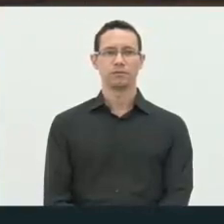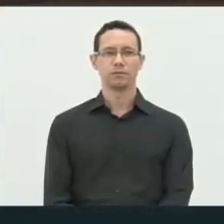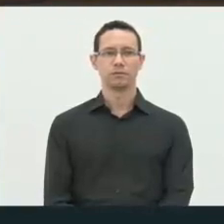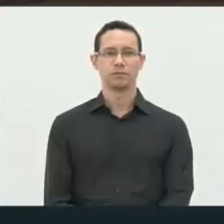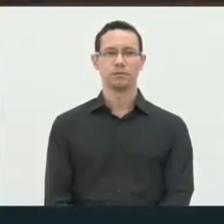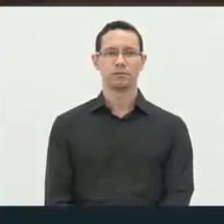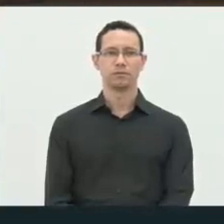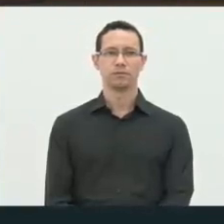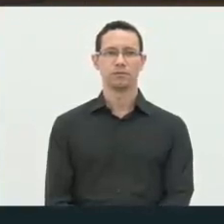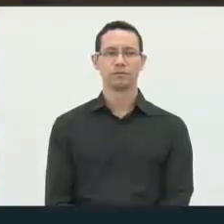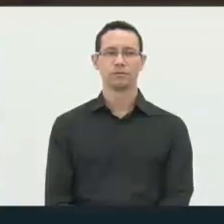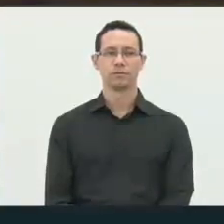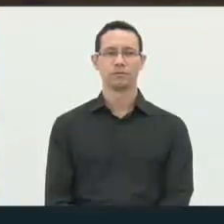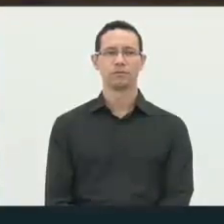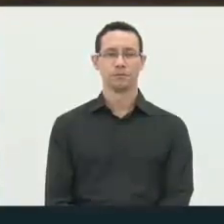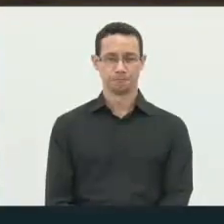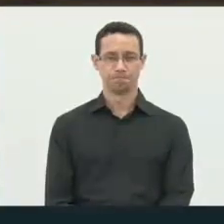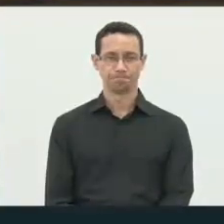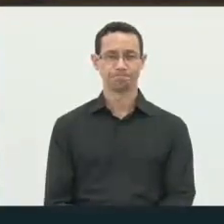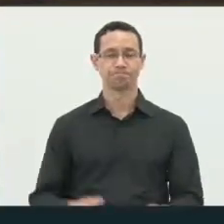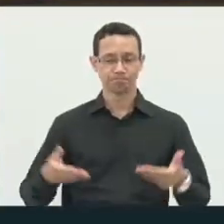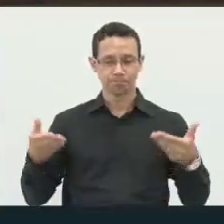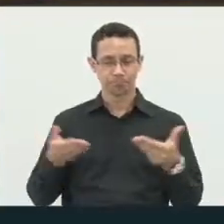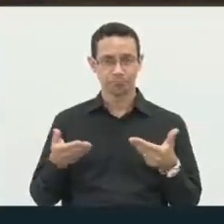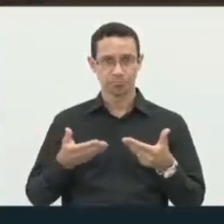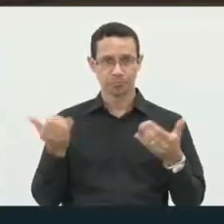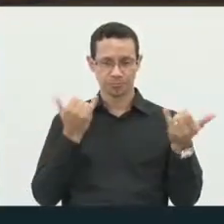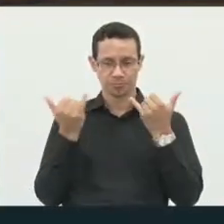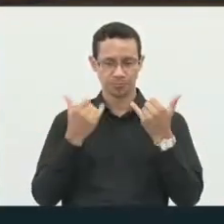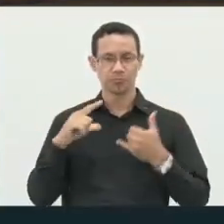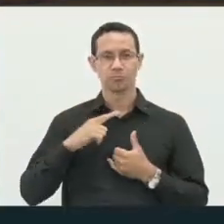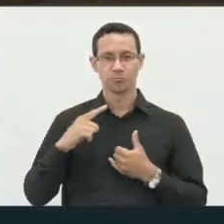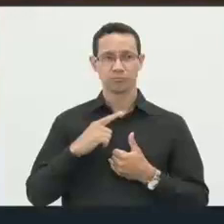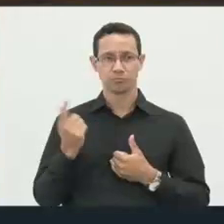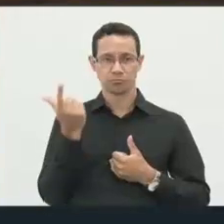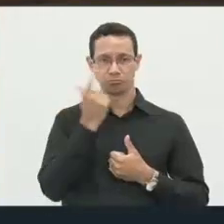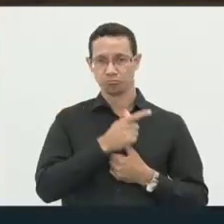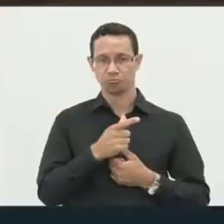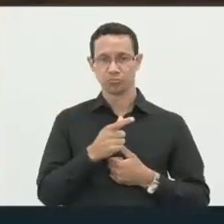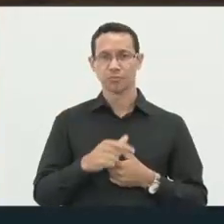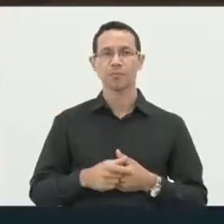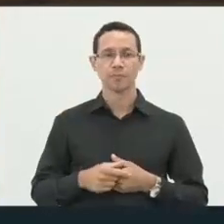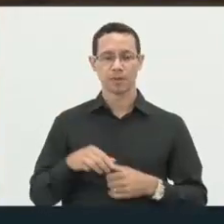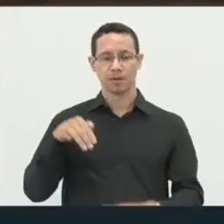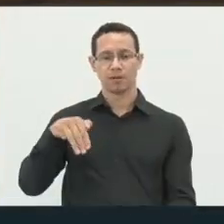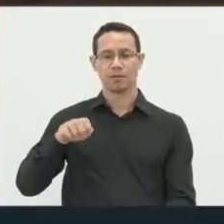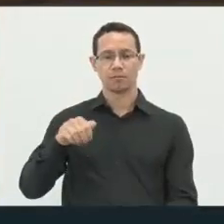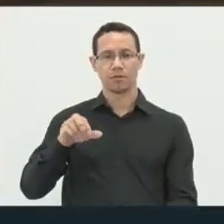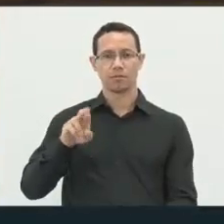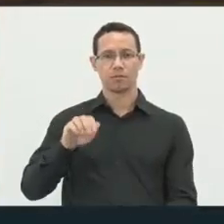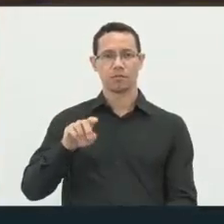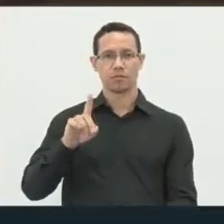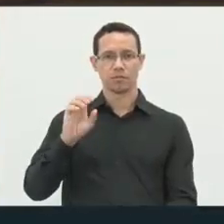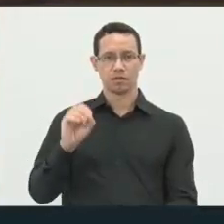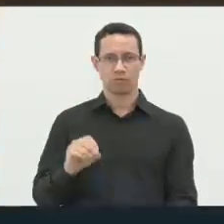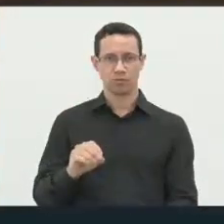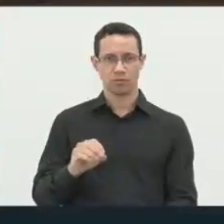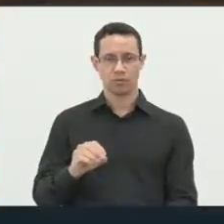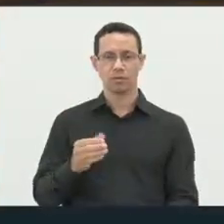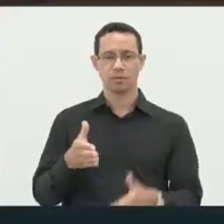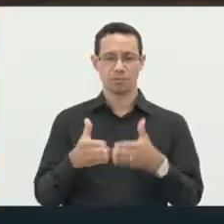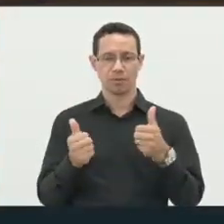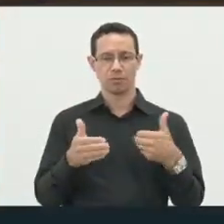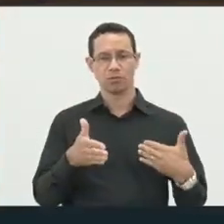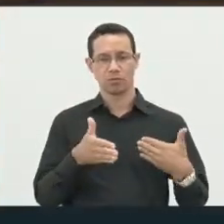informamos que acusamos no dia de hoje o recebimento de um memorando solicitando a prorrogação de prazo para